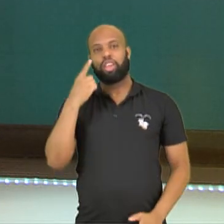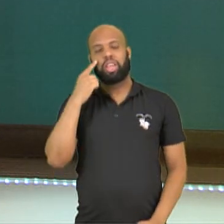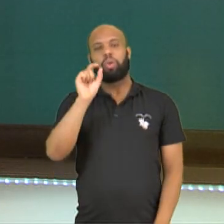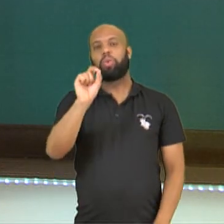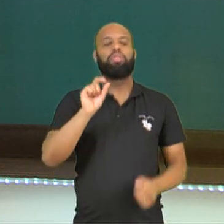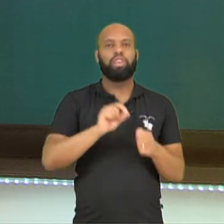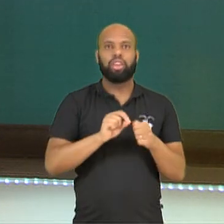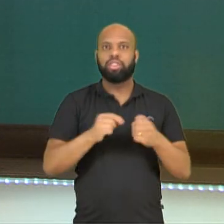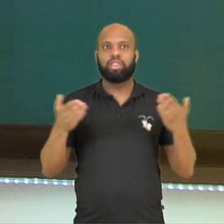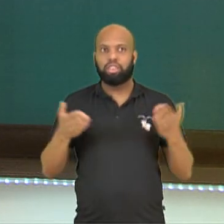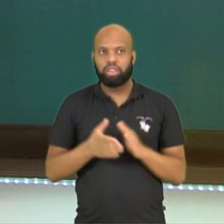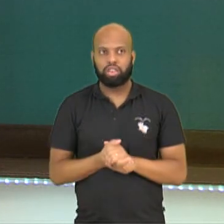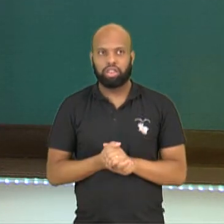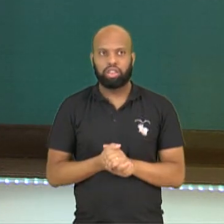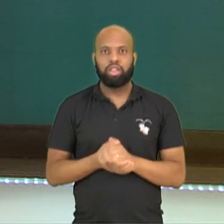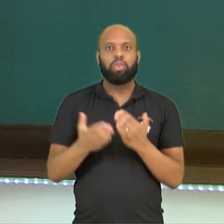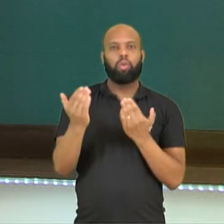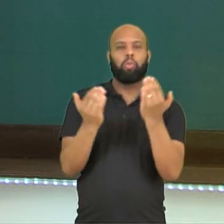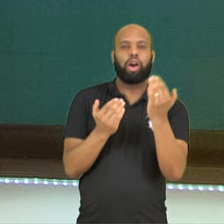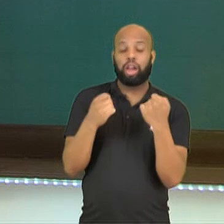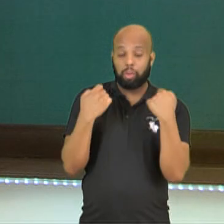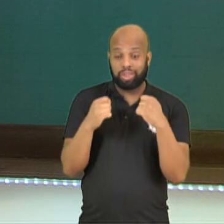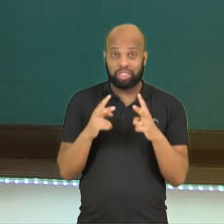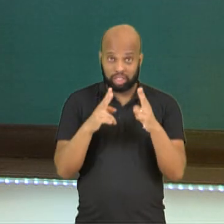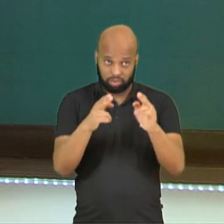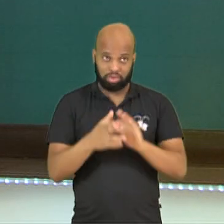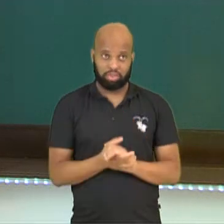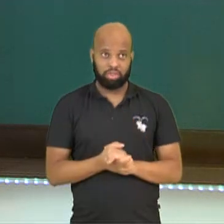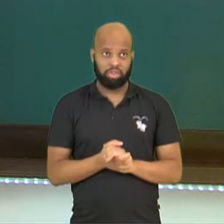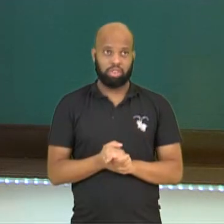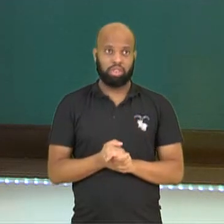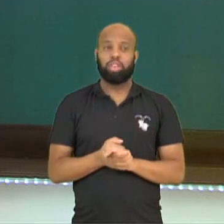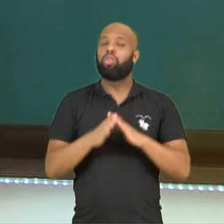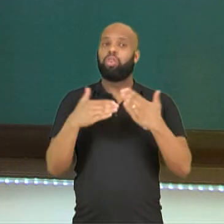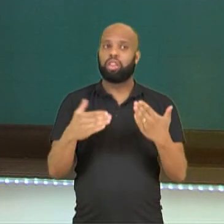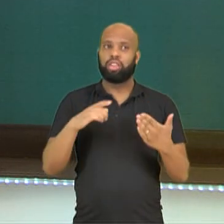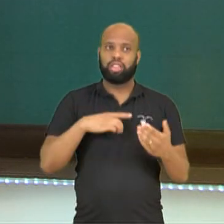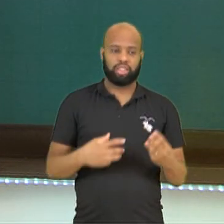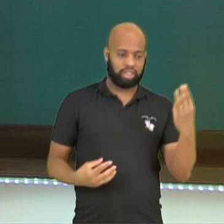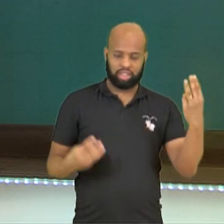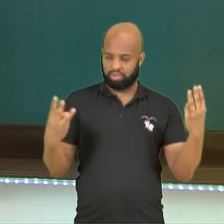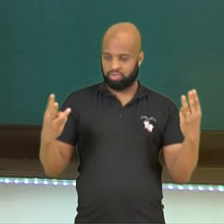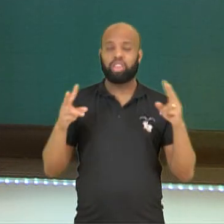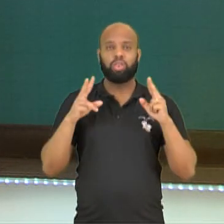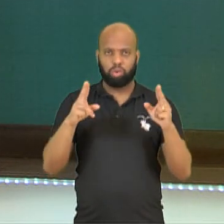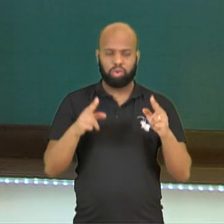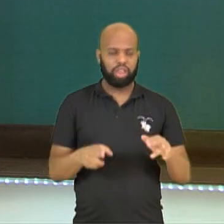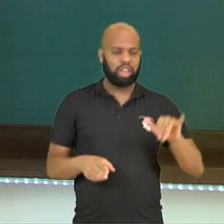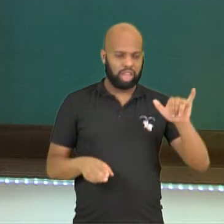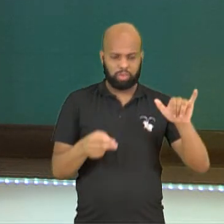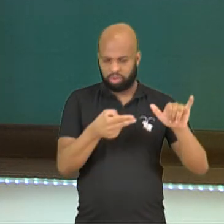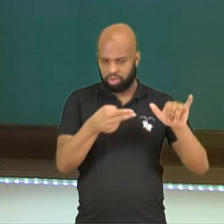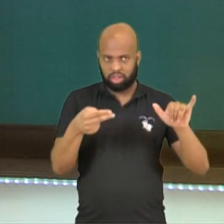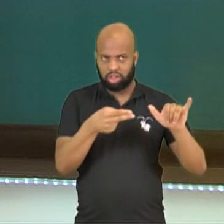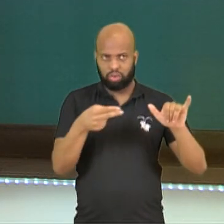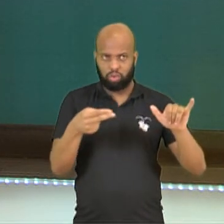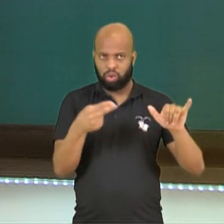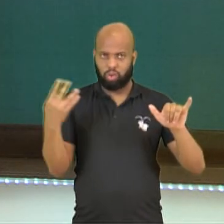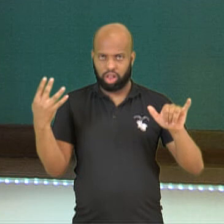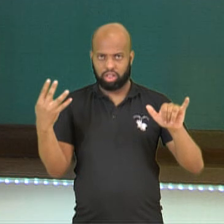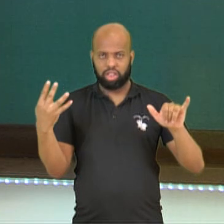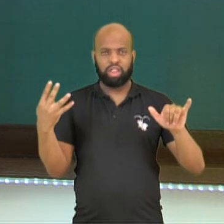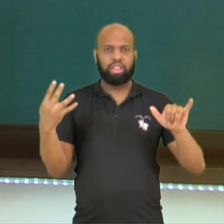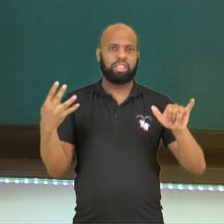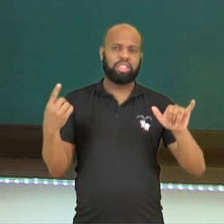agora? Bom, para eu comparar tem que ser igual, né? E daí? O 3 é igual a 3, o y será que é igual a 4? O 16 é